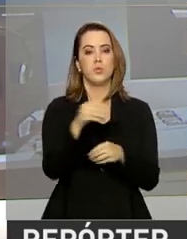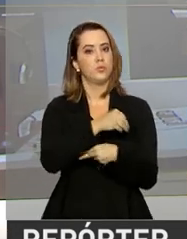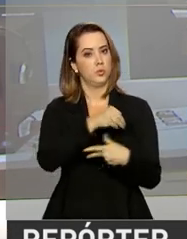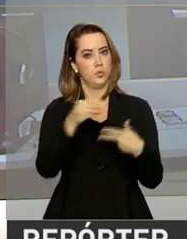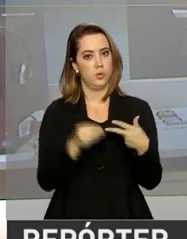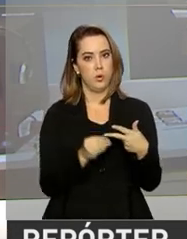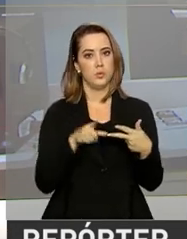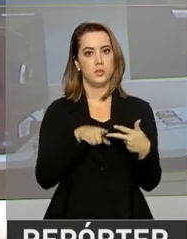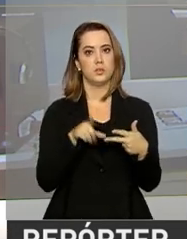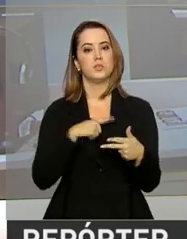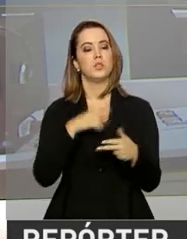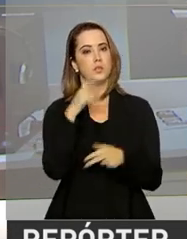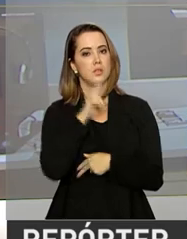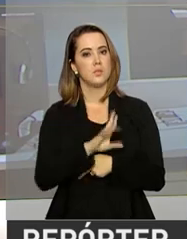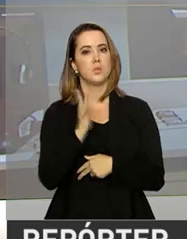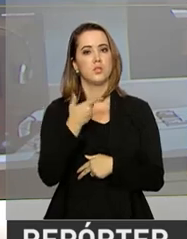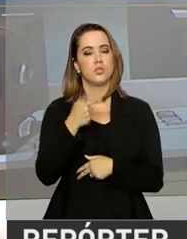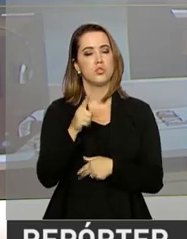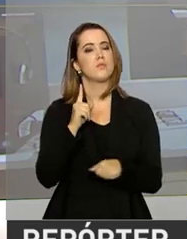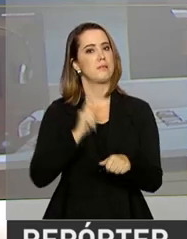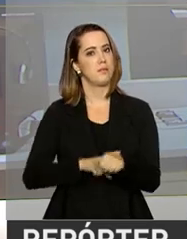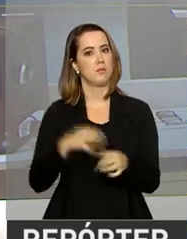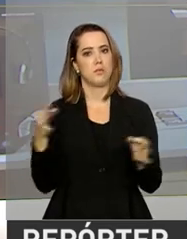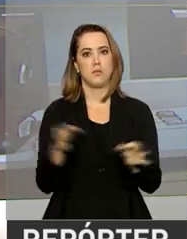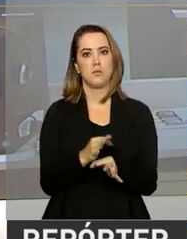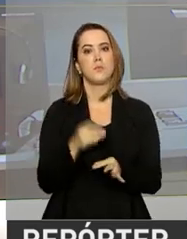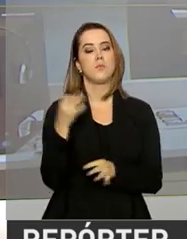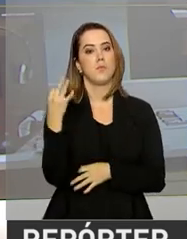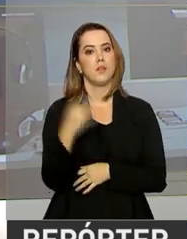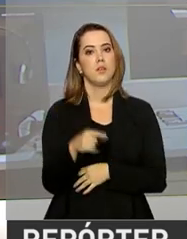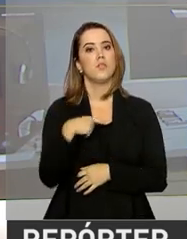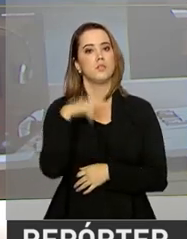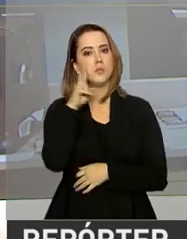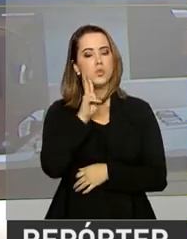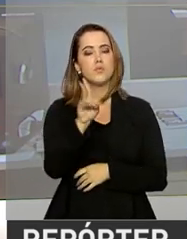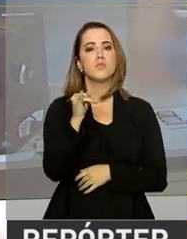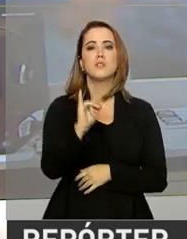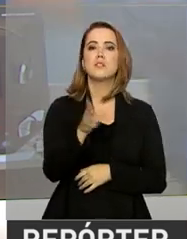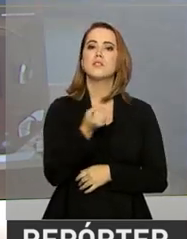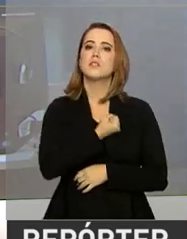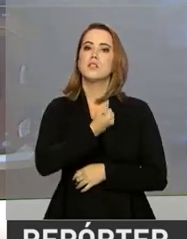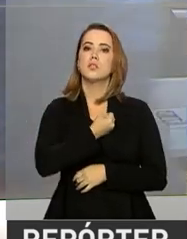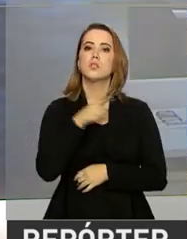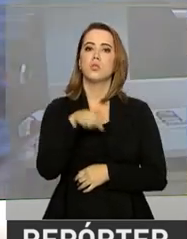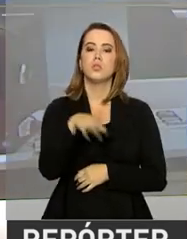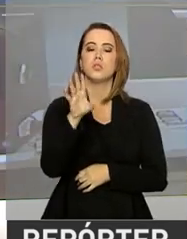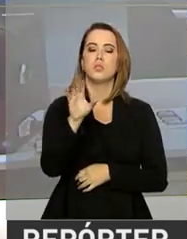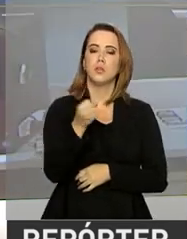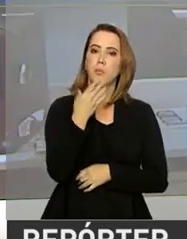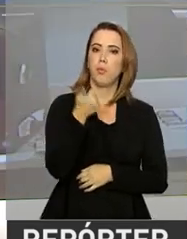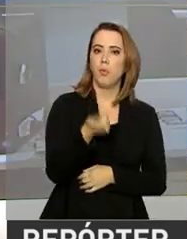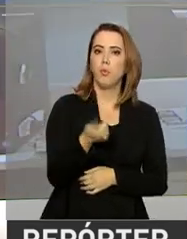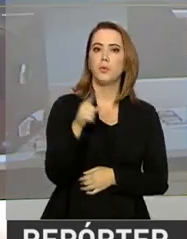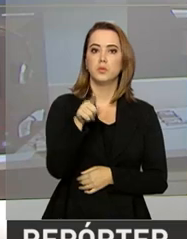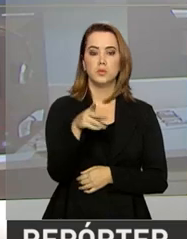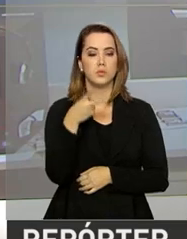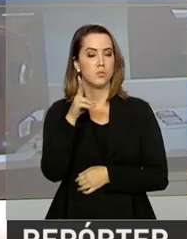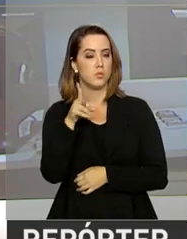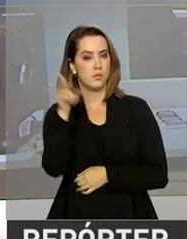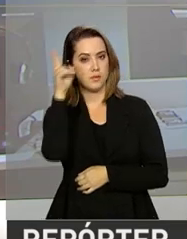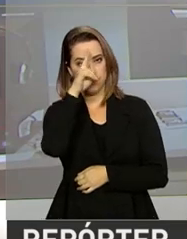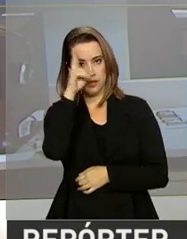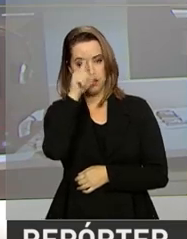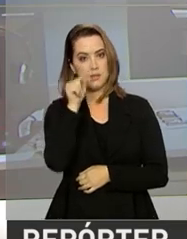é divulgado imediatamente o candidato pode ainda ver se a nota é suficiente pro curso escolhido não se esqueça de segunda a